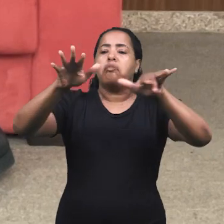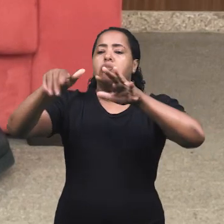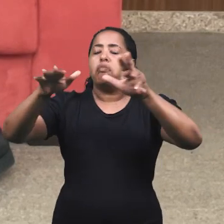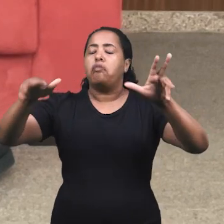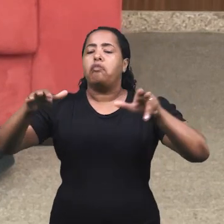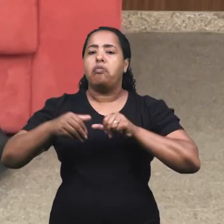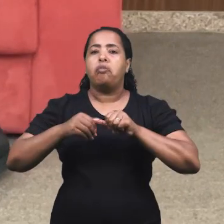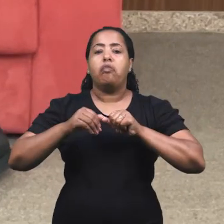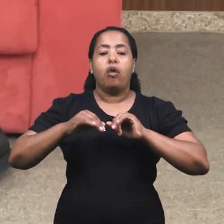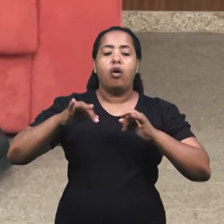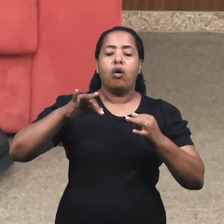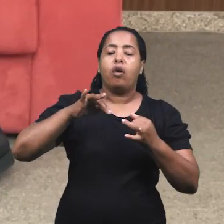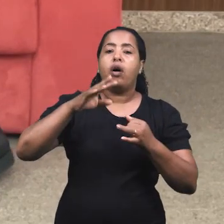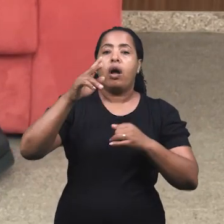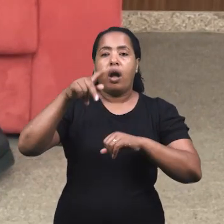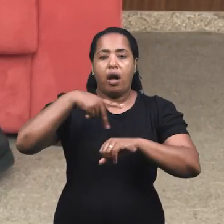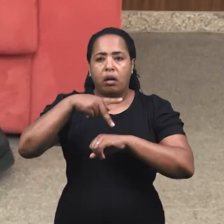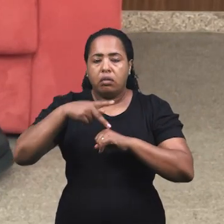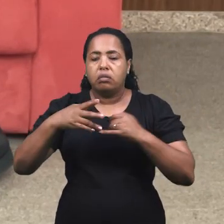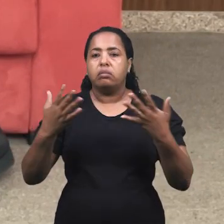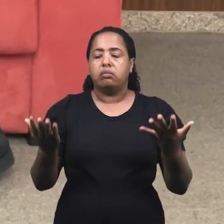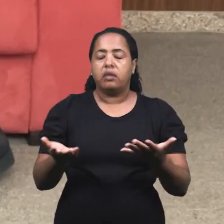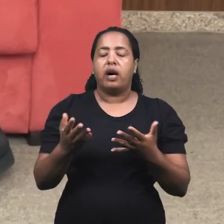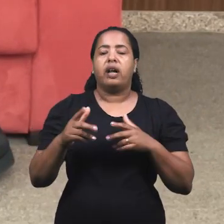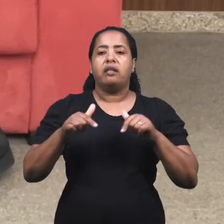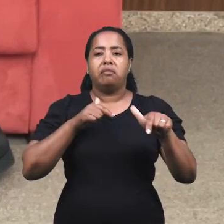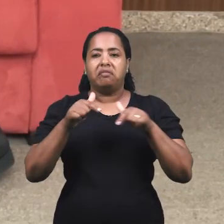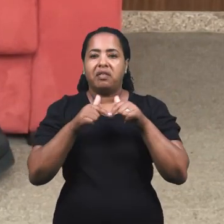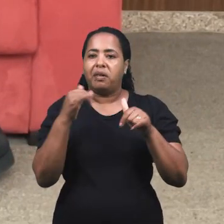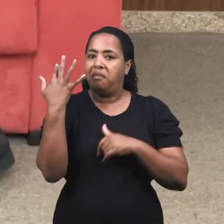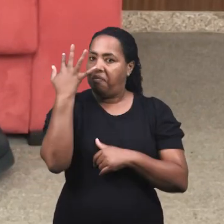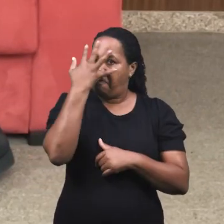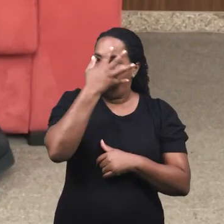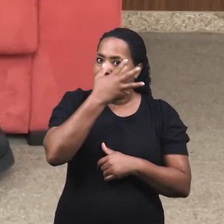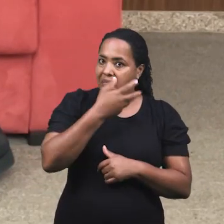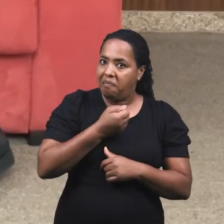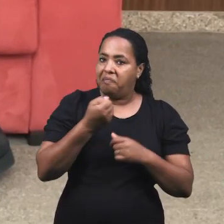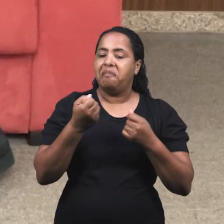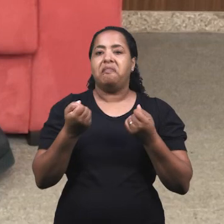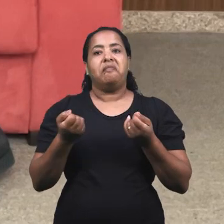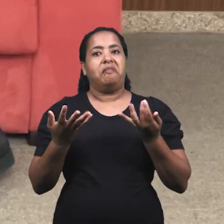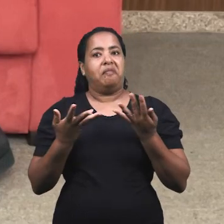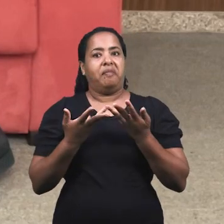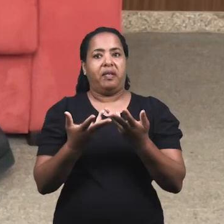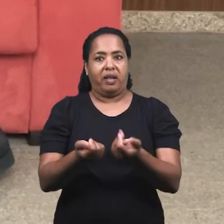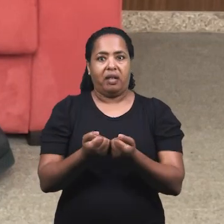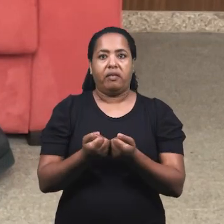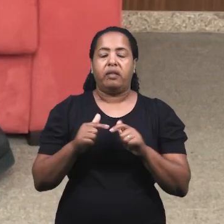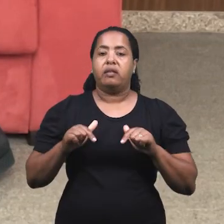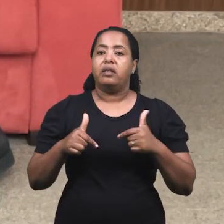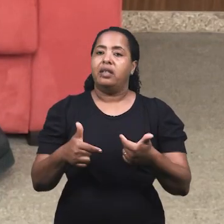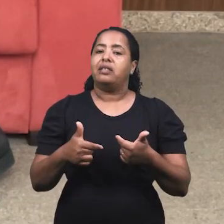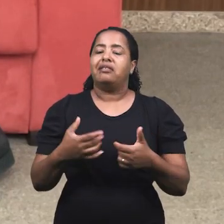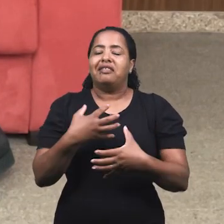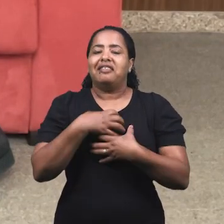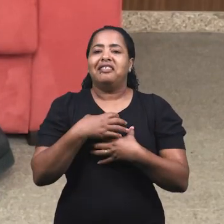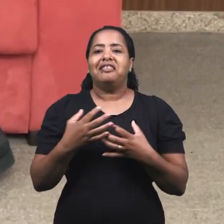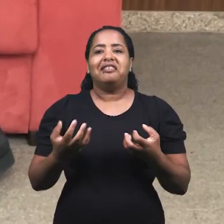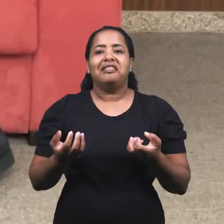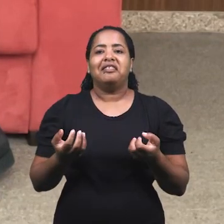convocados de todas as partes do país, justamente para esse trabalho maravilhoso que nós temos feito